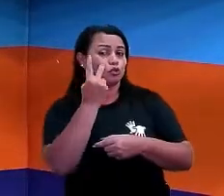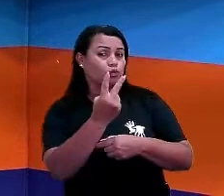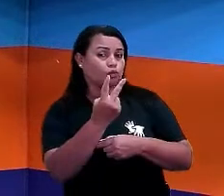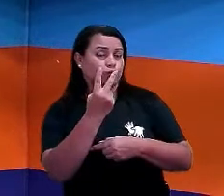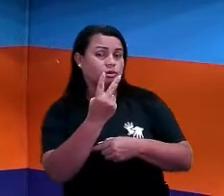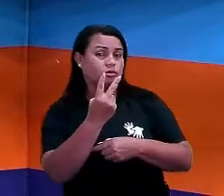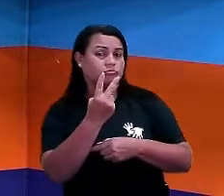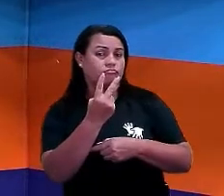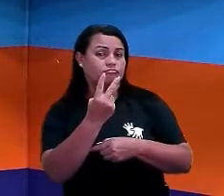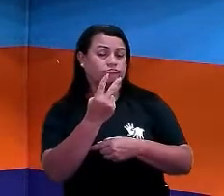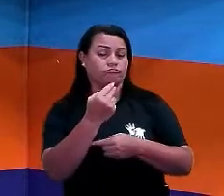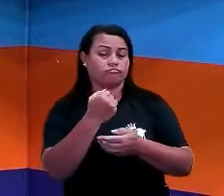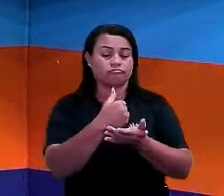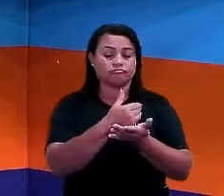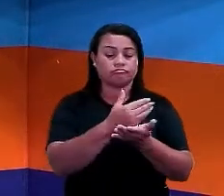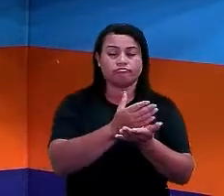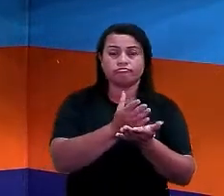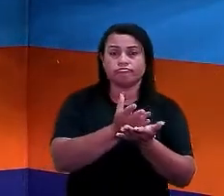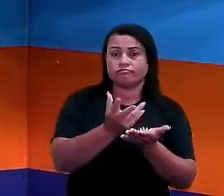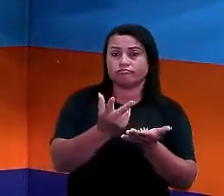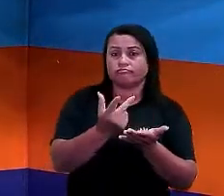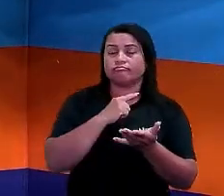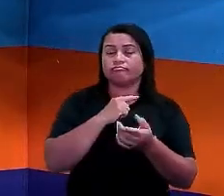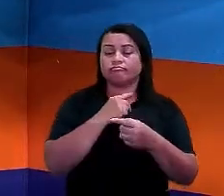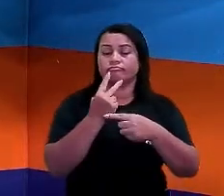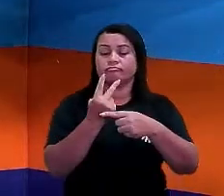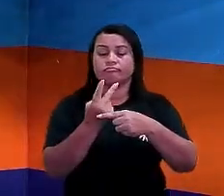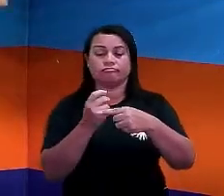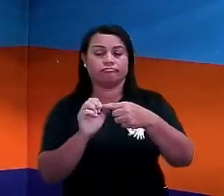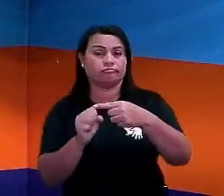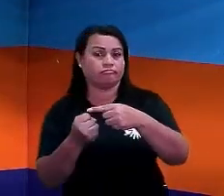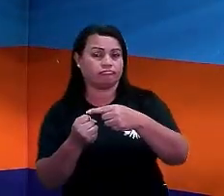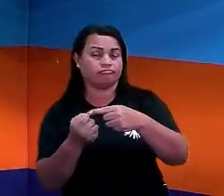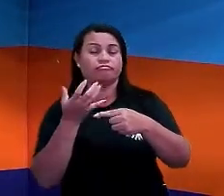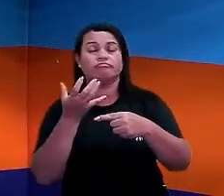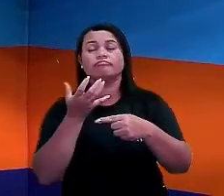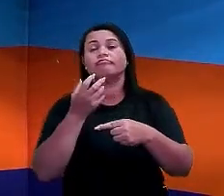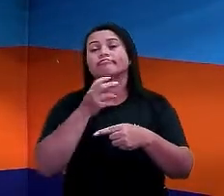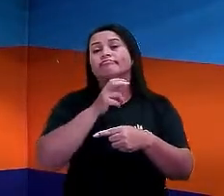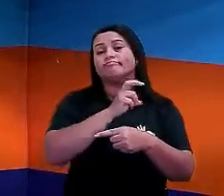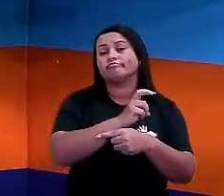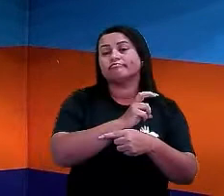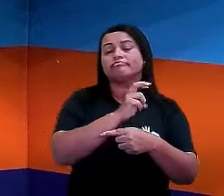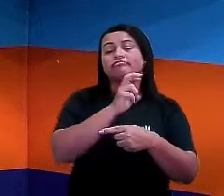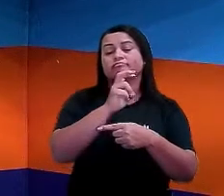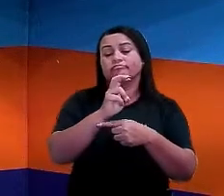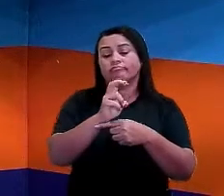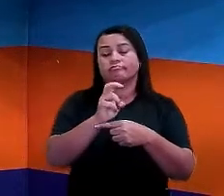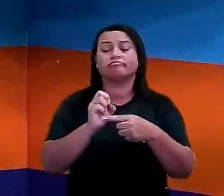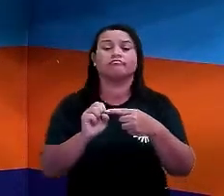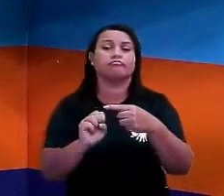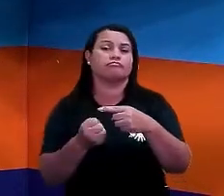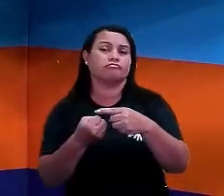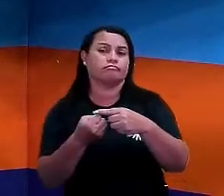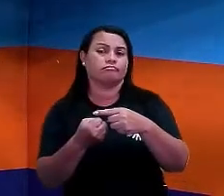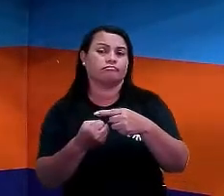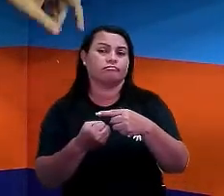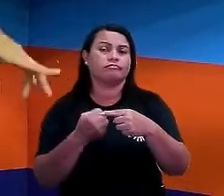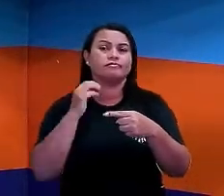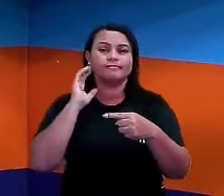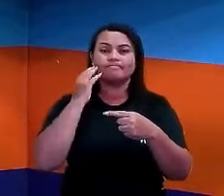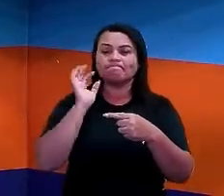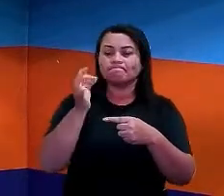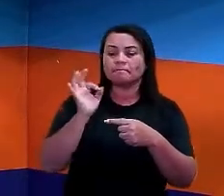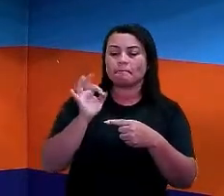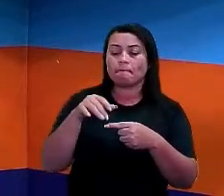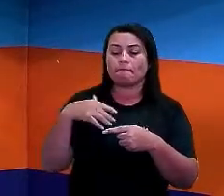fatias dessa pizza, aqui teria 2/8. Se eu quisesse 5, seria 5/8, tá